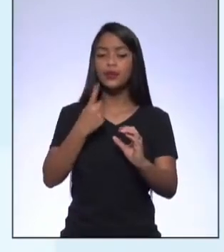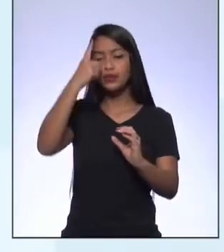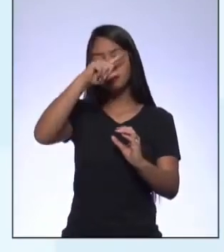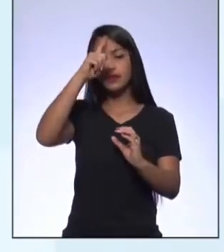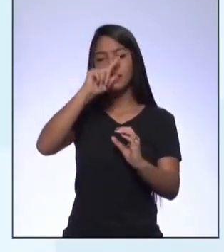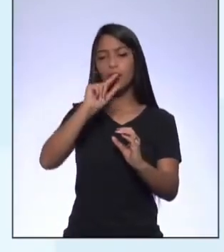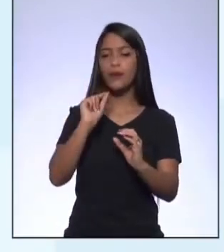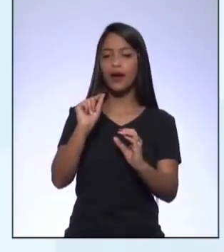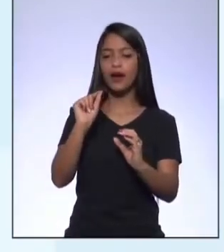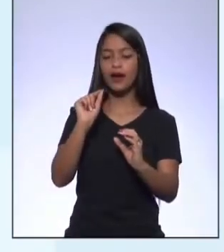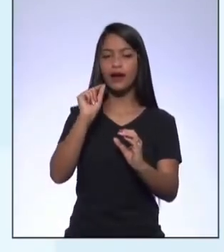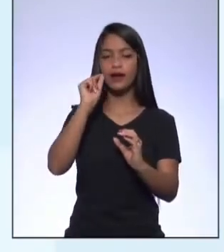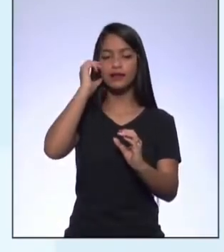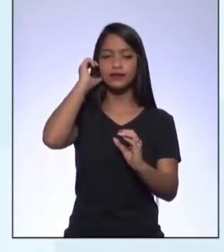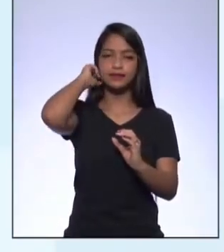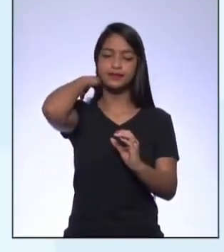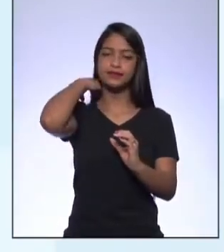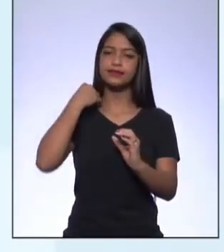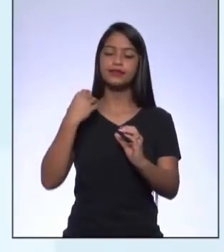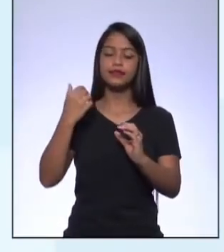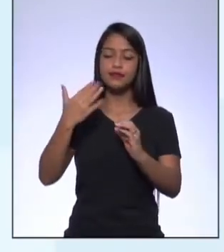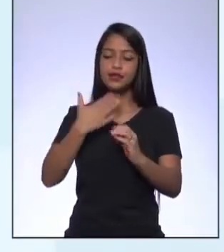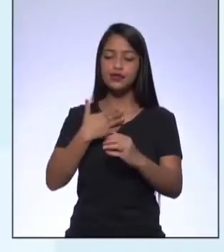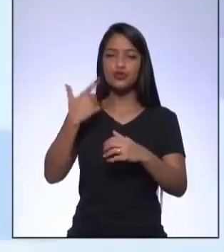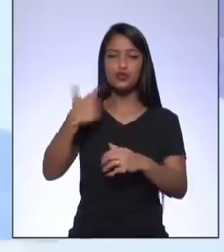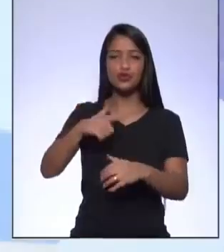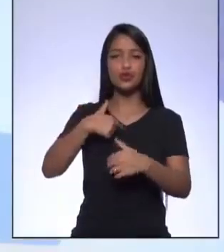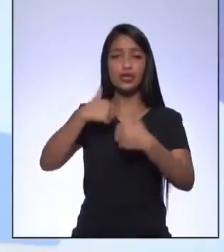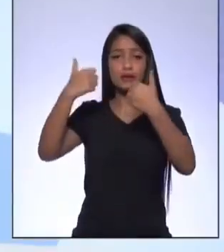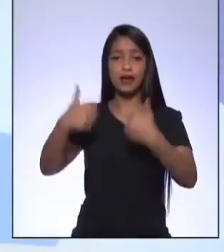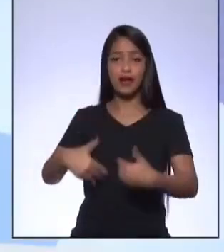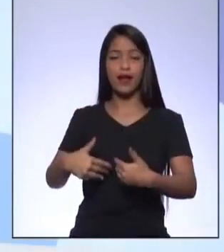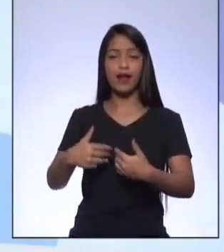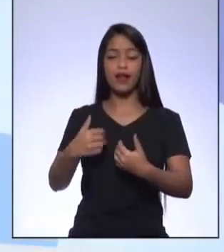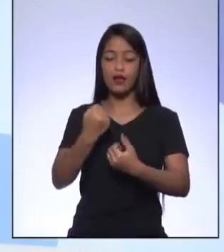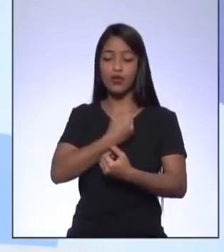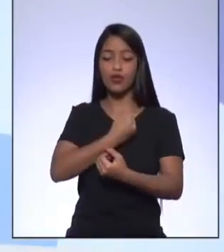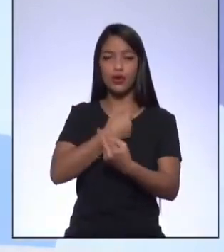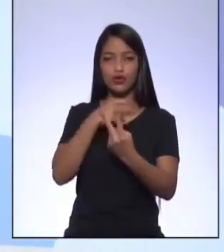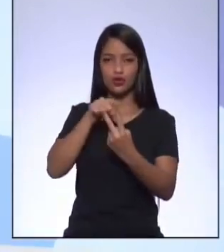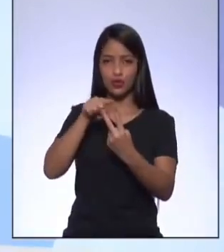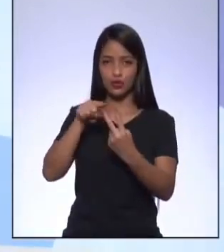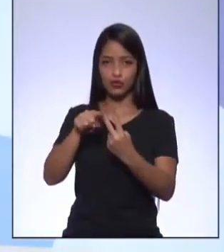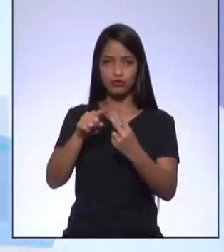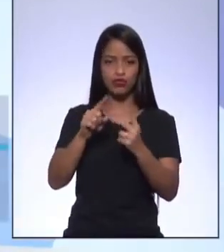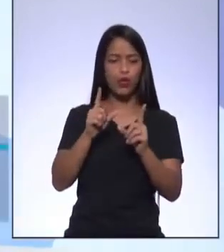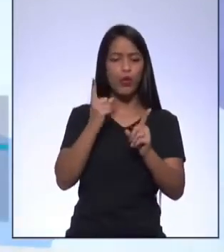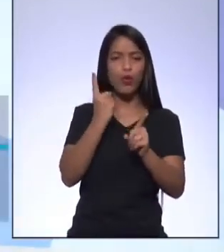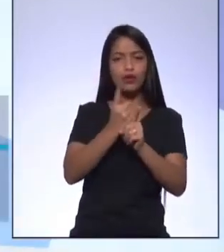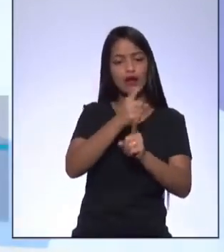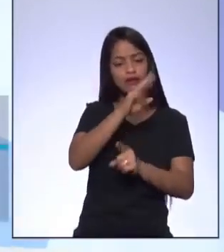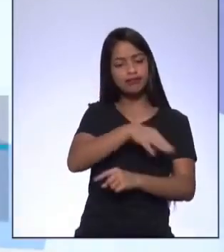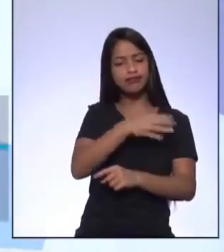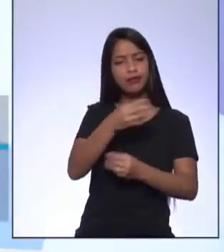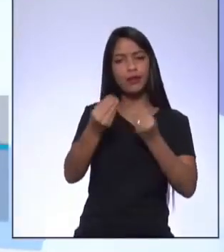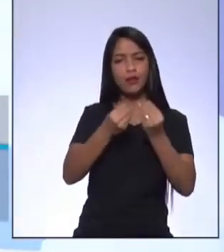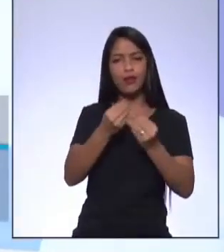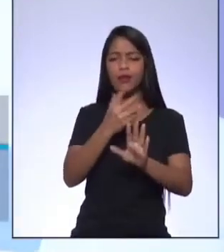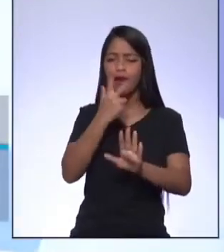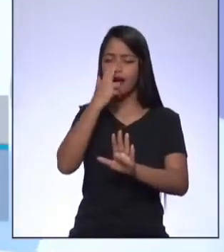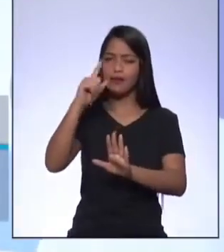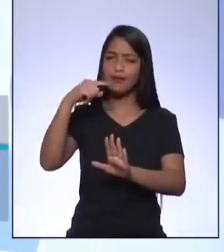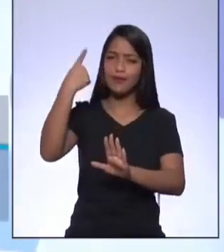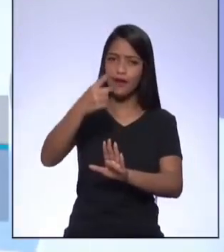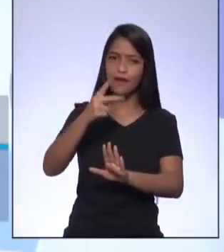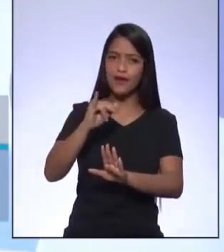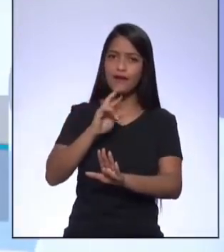surgiu, Osmar, foi para explicar de novo a questão das coordenadas, né? Mas eu acredito que quando a gente for fazer a resposta da próxima, a